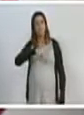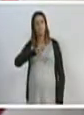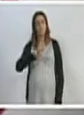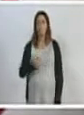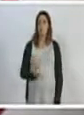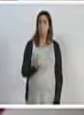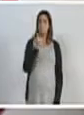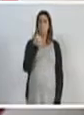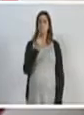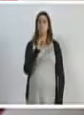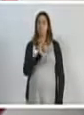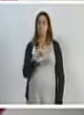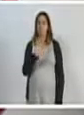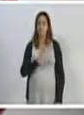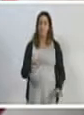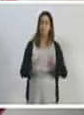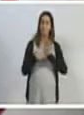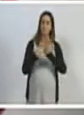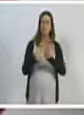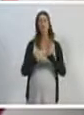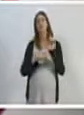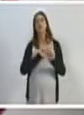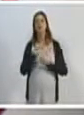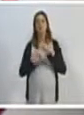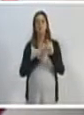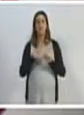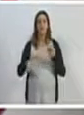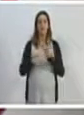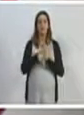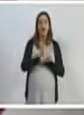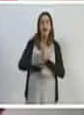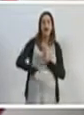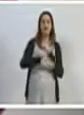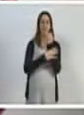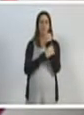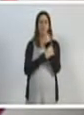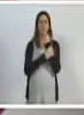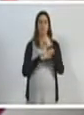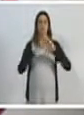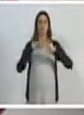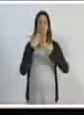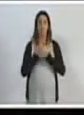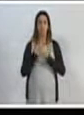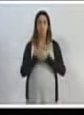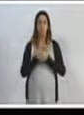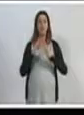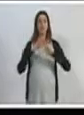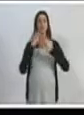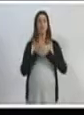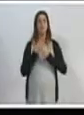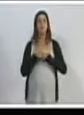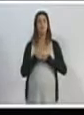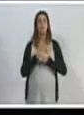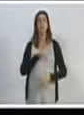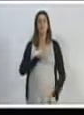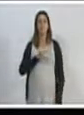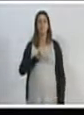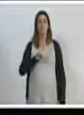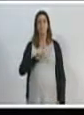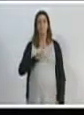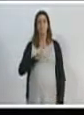uma imagem mesmo, da implantação da área de segurança escolar, vereador Fábio Fiedler, na Escola Básica Municipal Vidal Ramos.